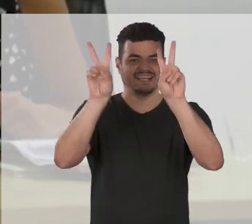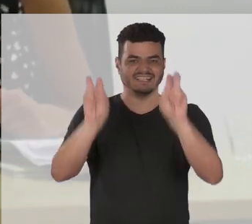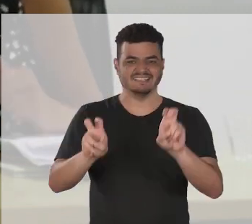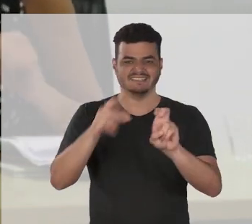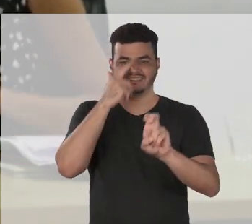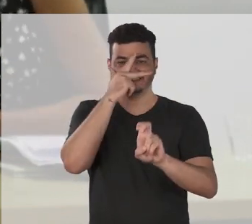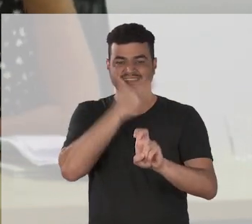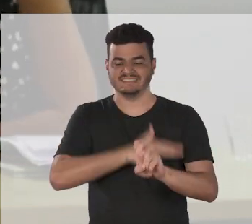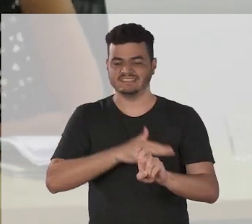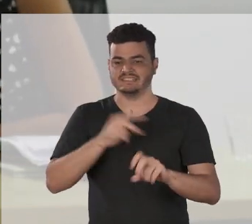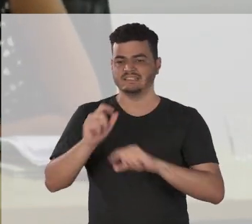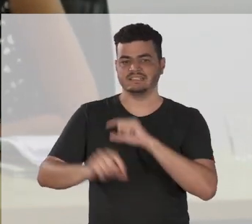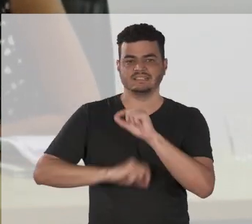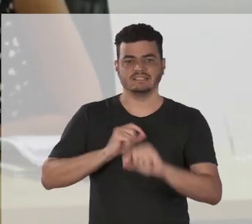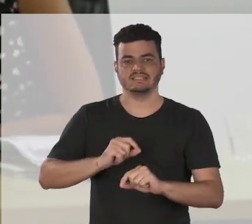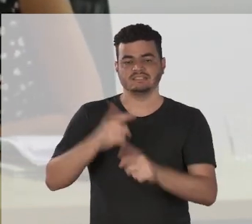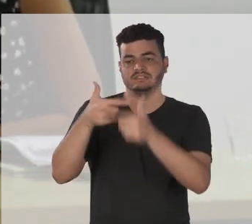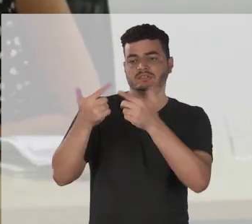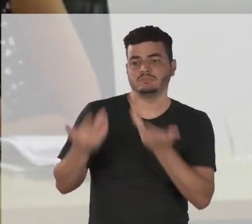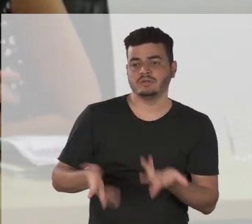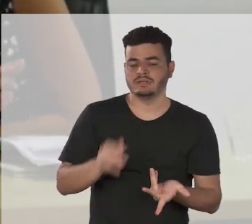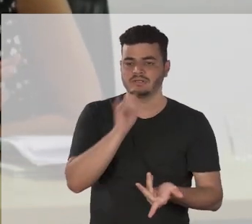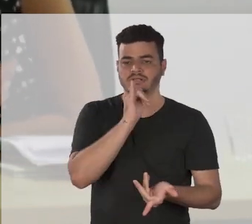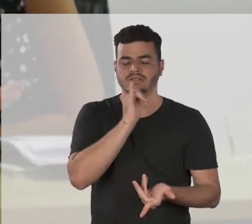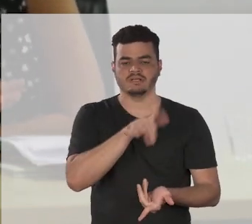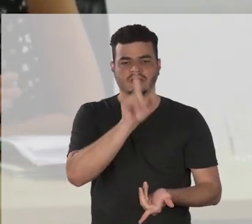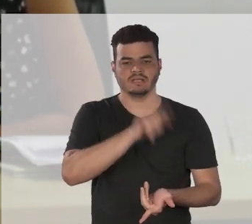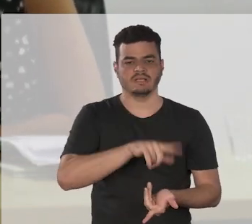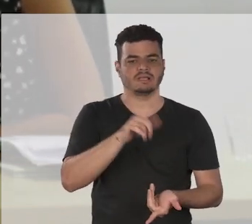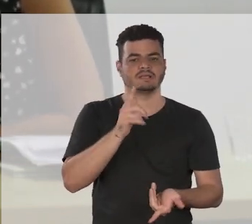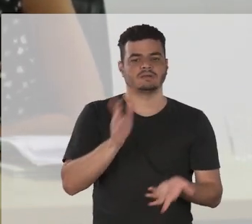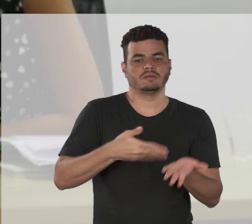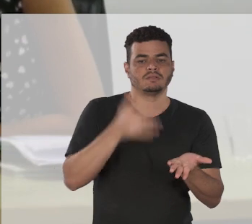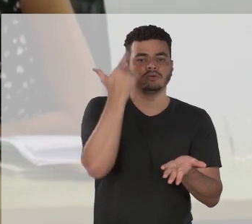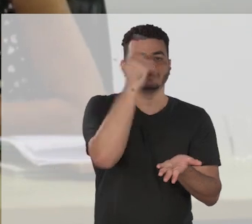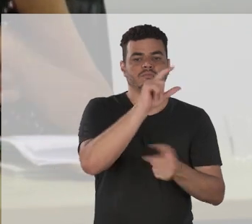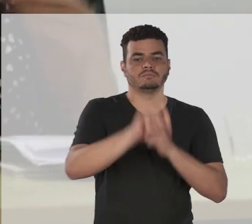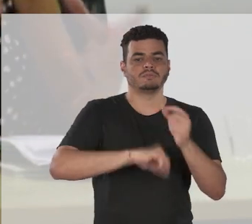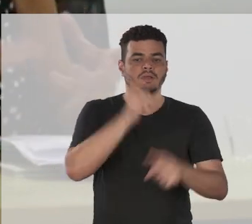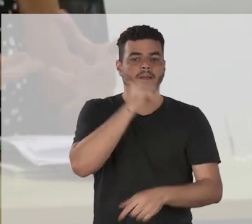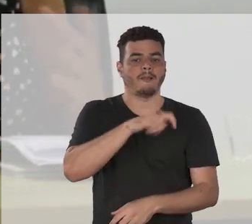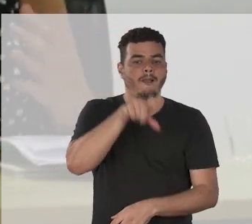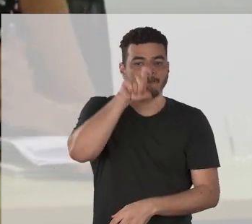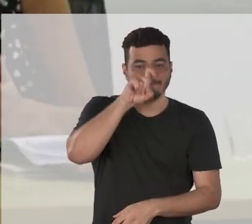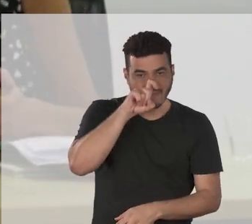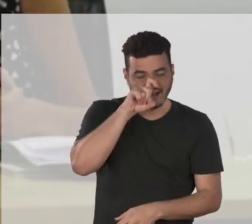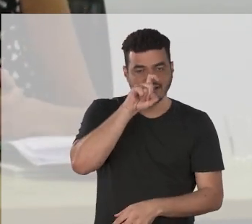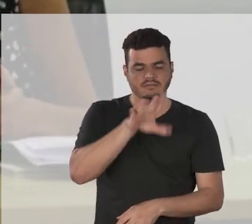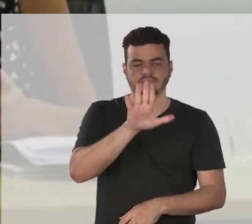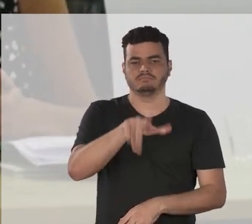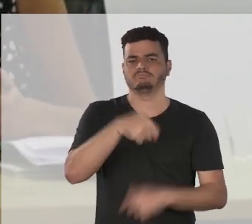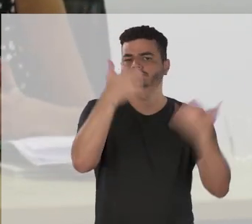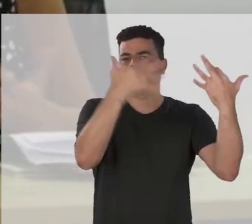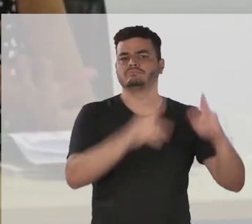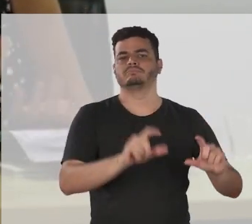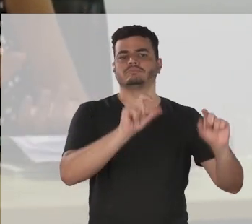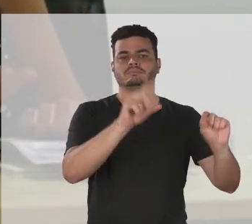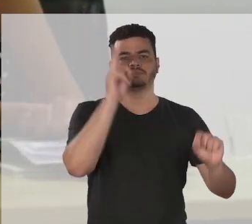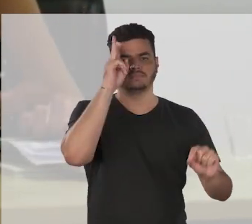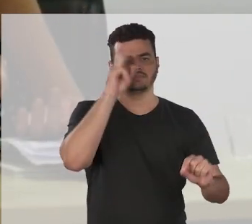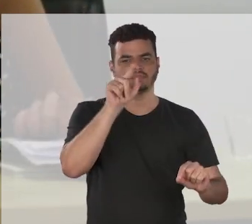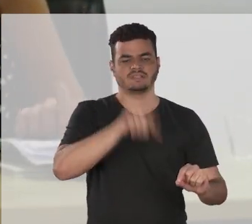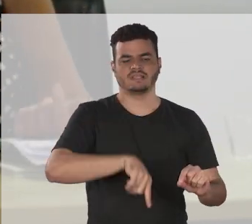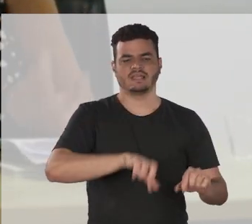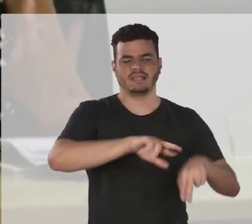considerados tabus, por exemplo. A Mulher Pássaro, de Paula Bombara, que é excelente, que, fala sobre